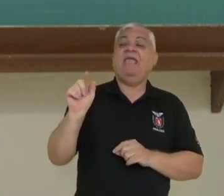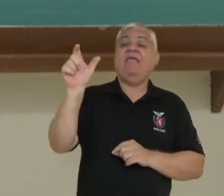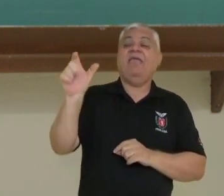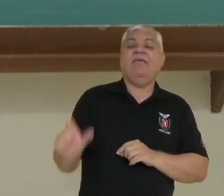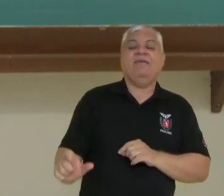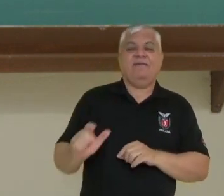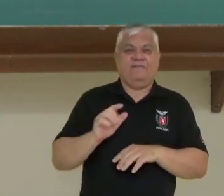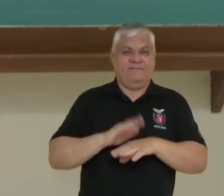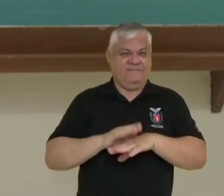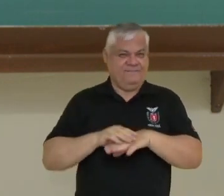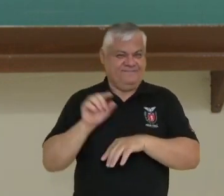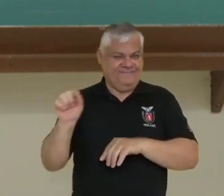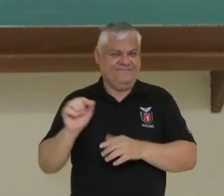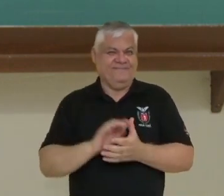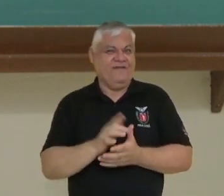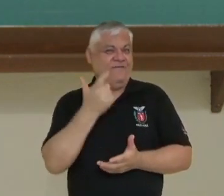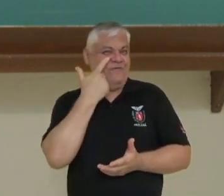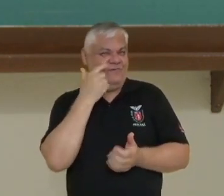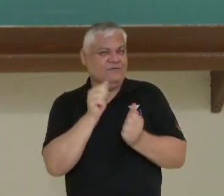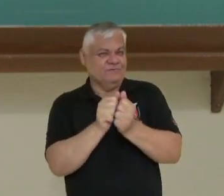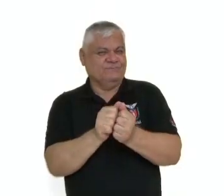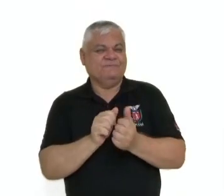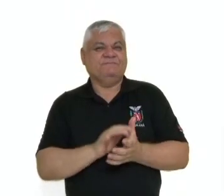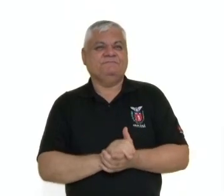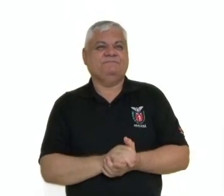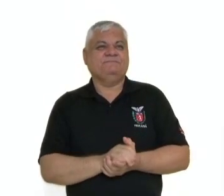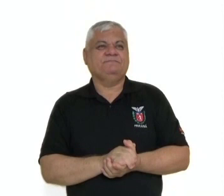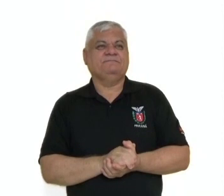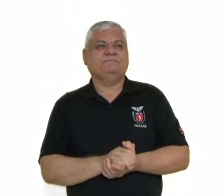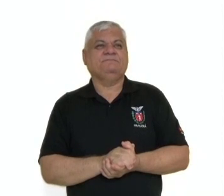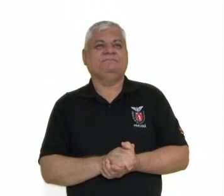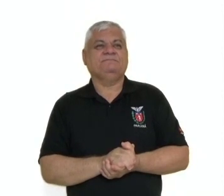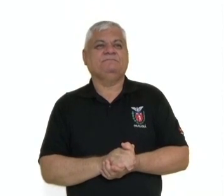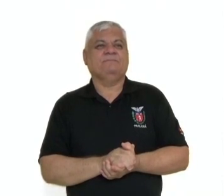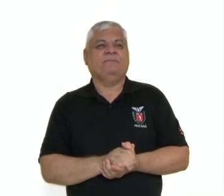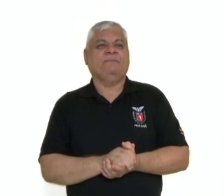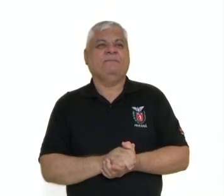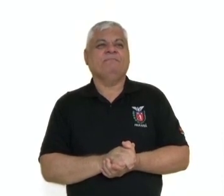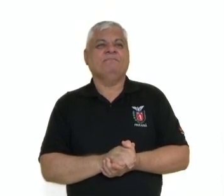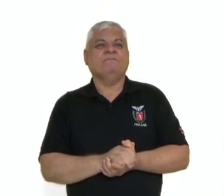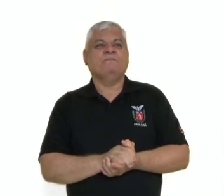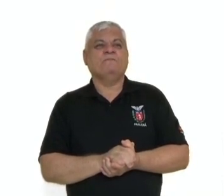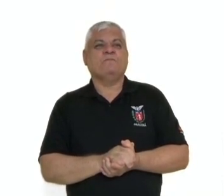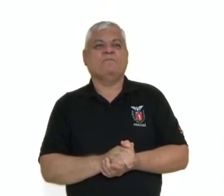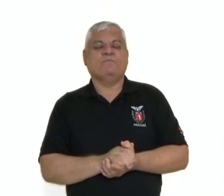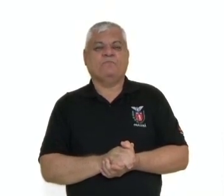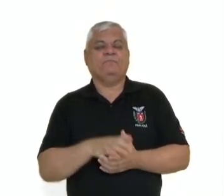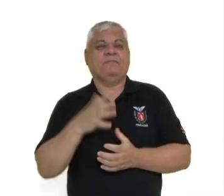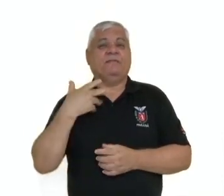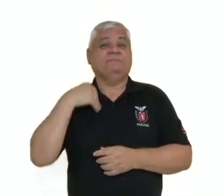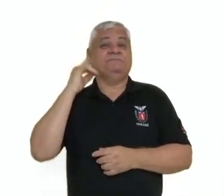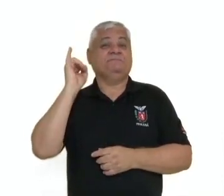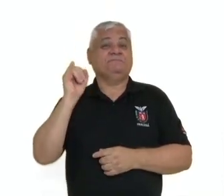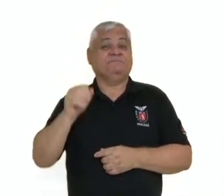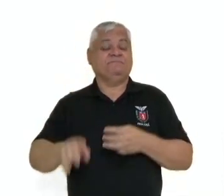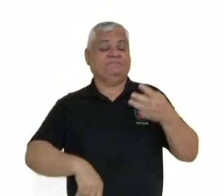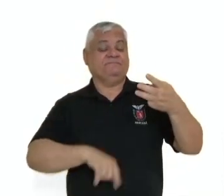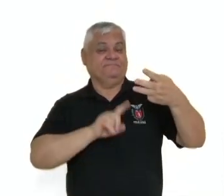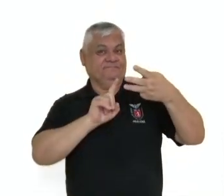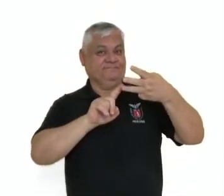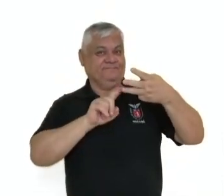ali. Então, vamos ver juntos aqui, acompanhe. Então, ó, observe. O caos aqui ele é narrado